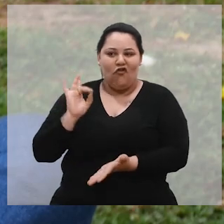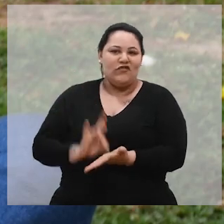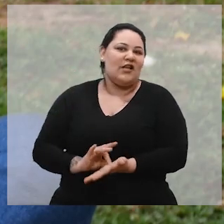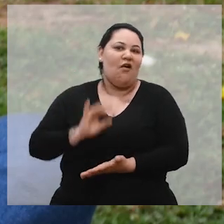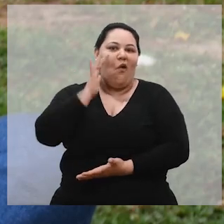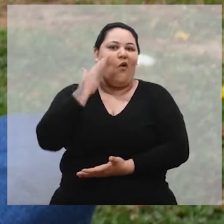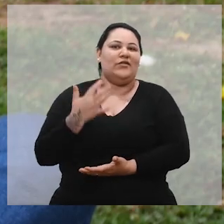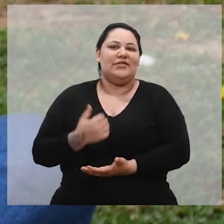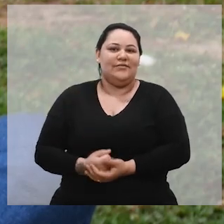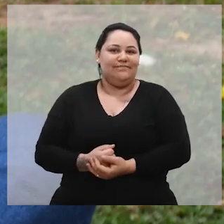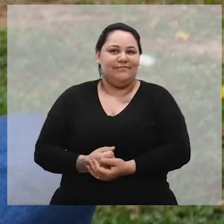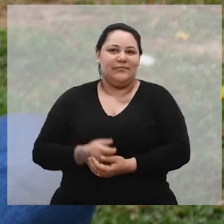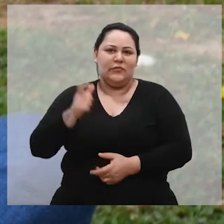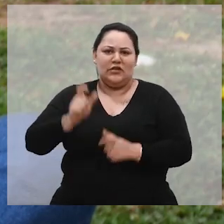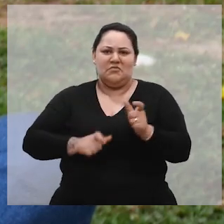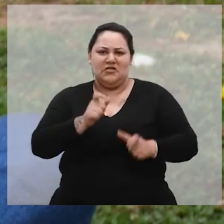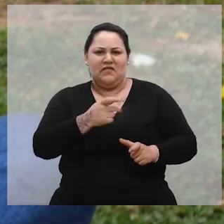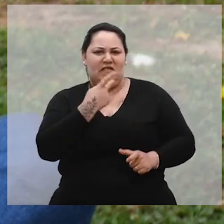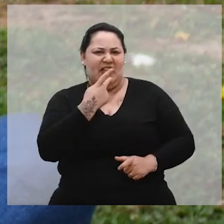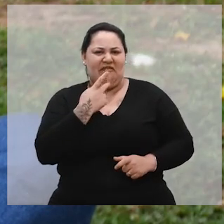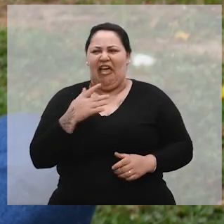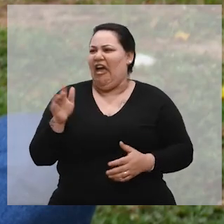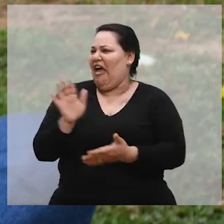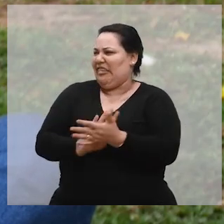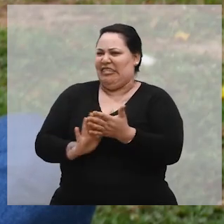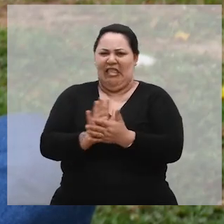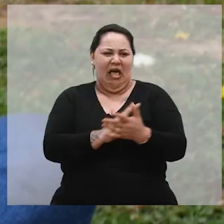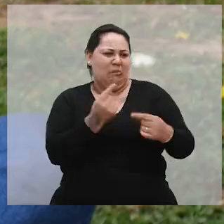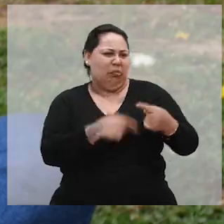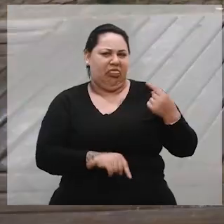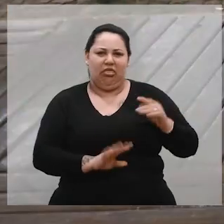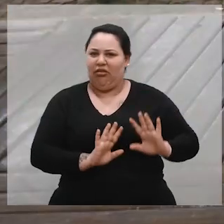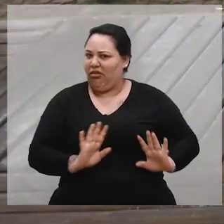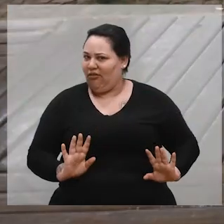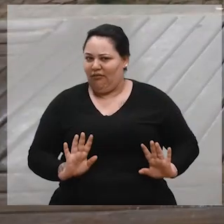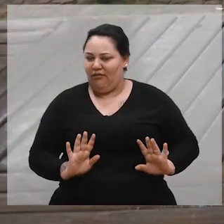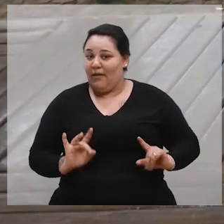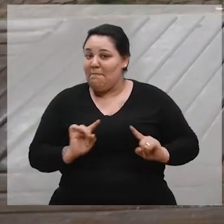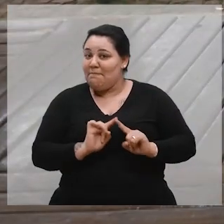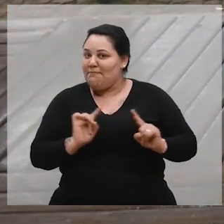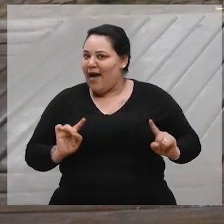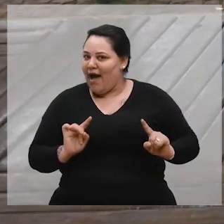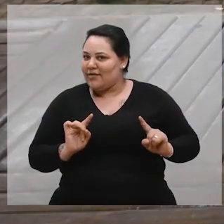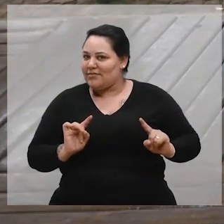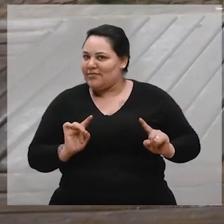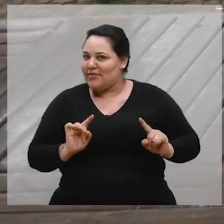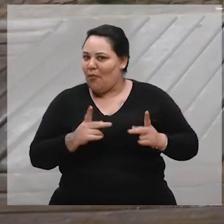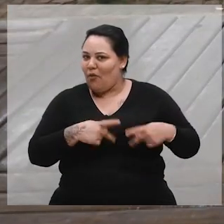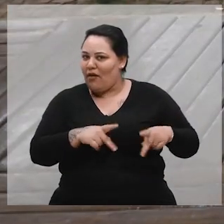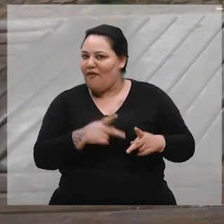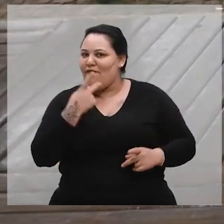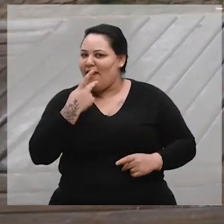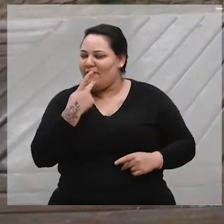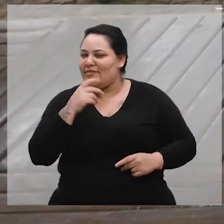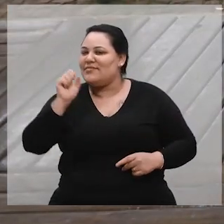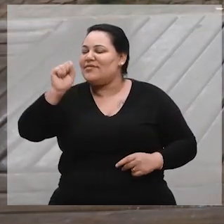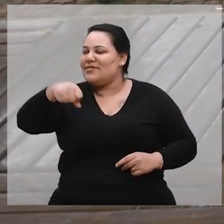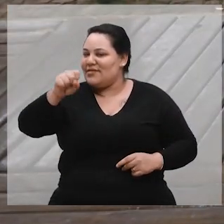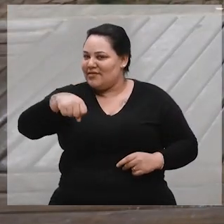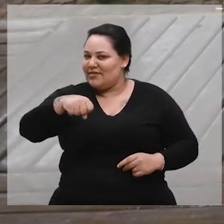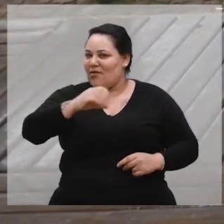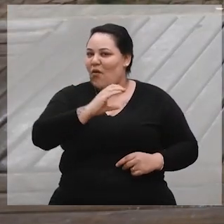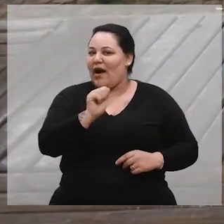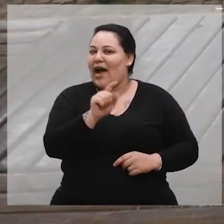oficial. Das pessoas a dizer, não tem nada a ver isso. Mas o popular dizia, não, o Cazuza